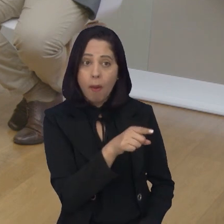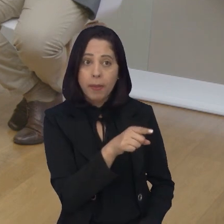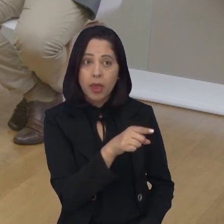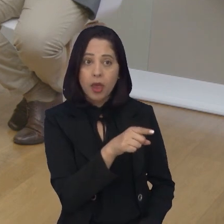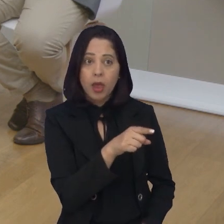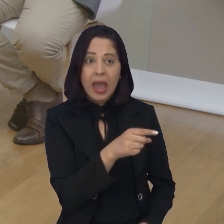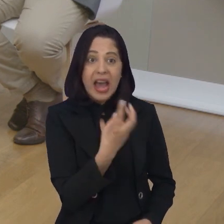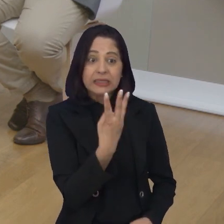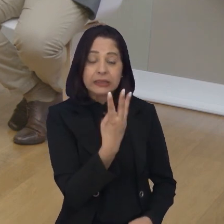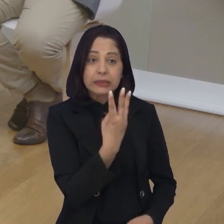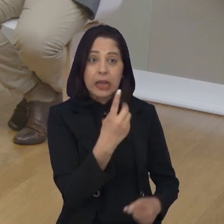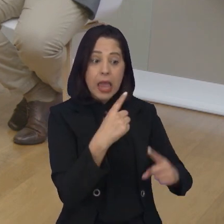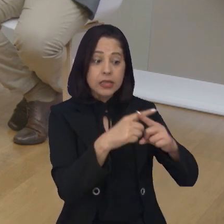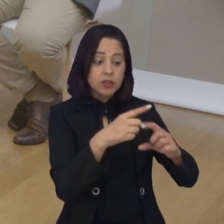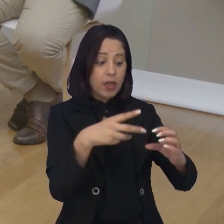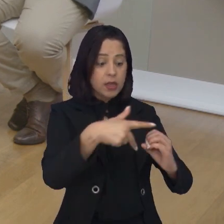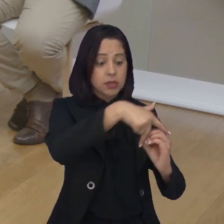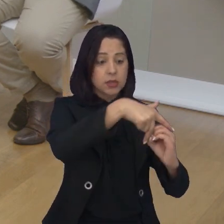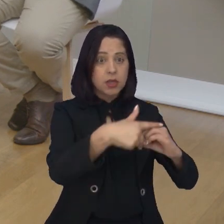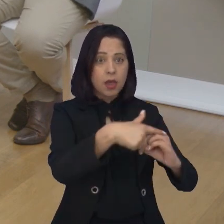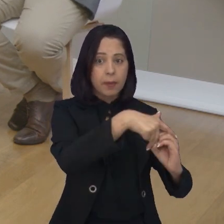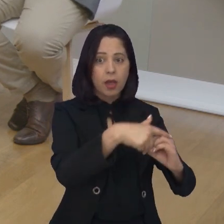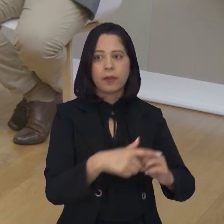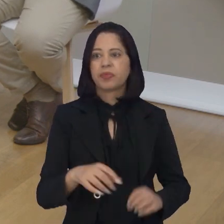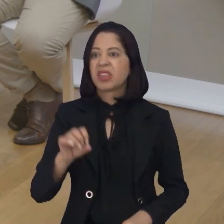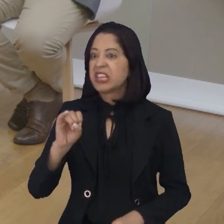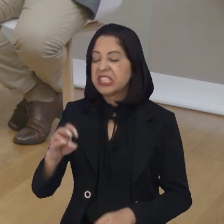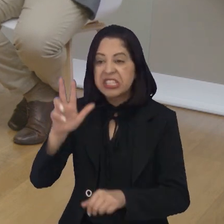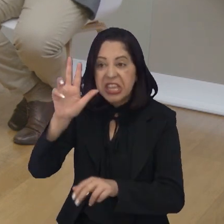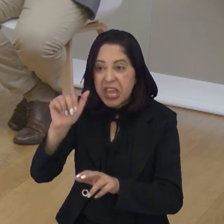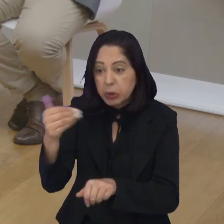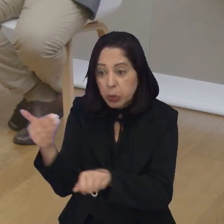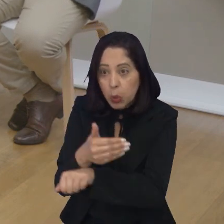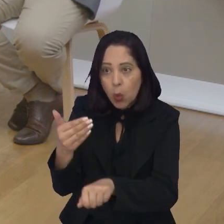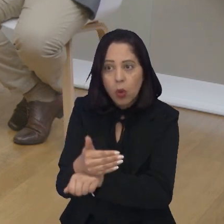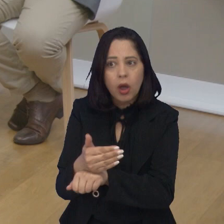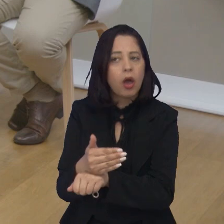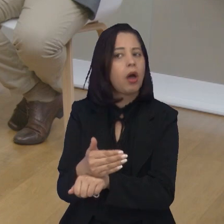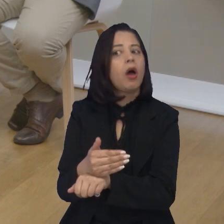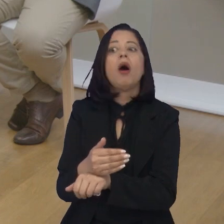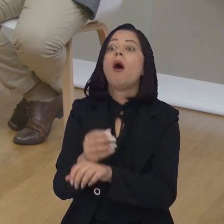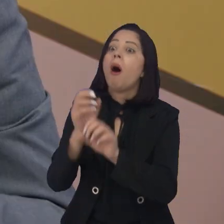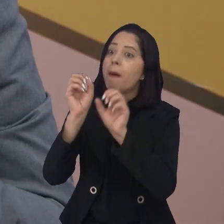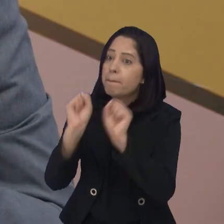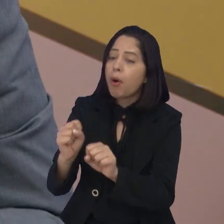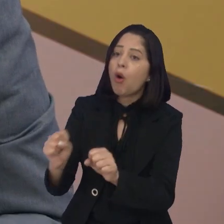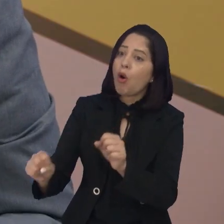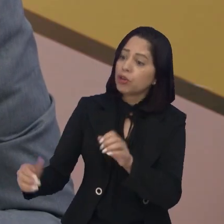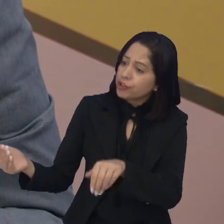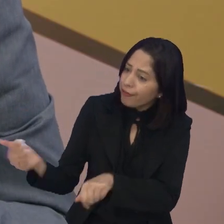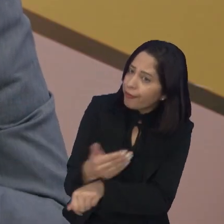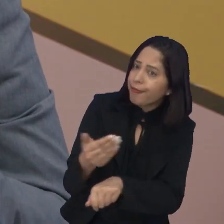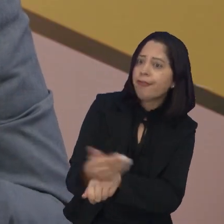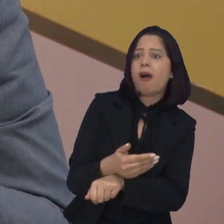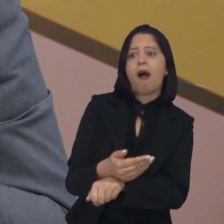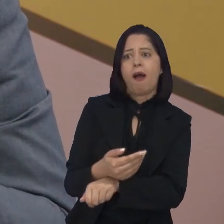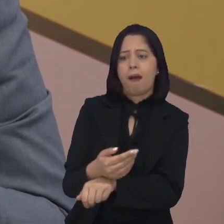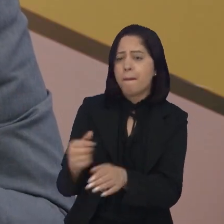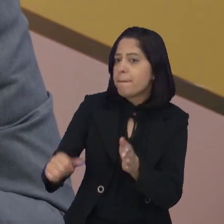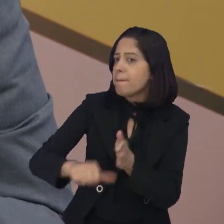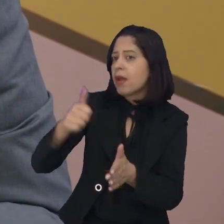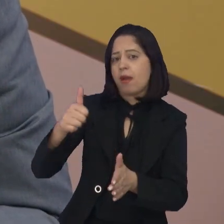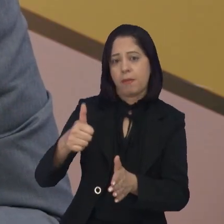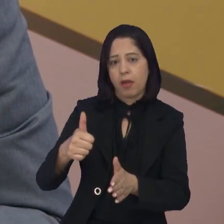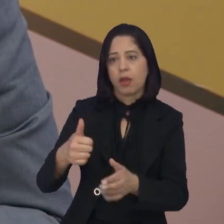E se não faz, você nunca é tarde para começar a fazer atividade física. Sempre vai ter algum ganho de qualidade de vida, de aumento